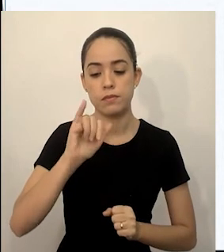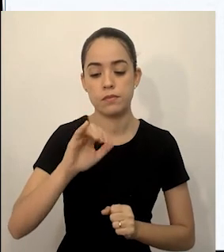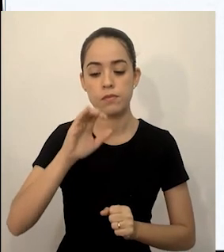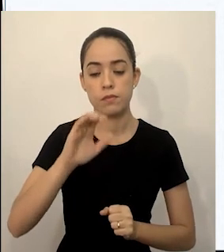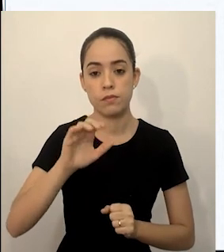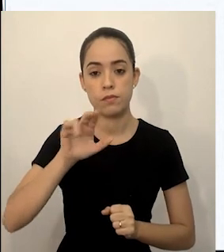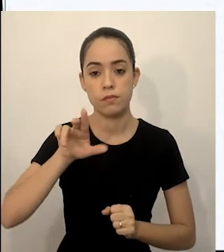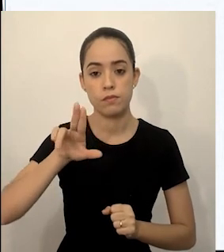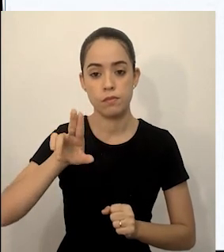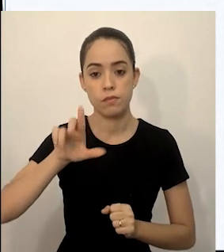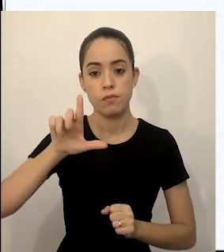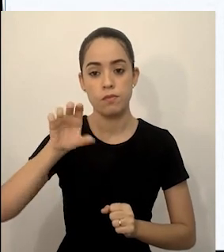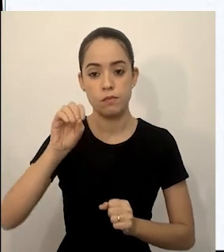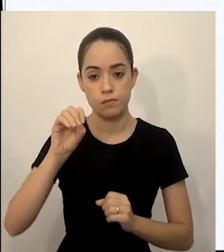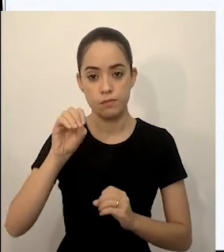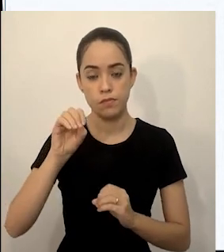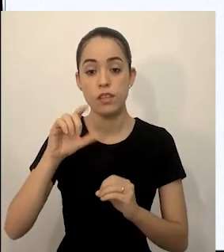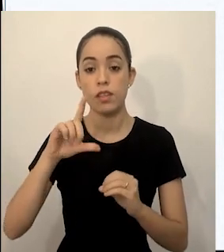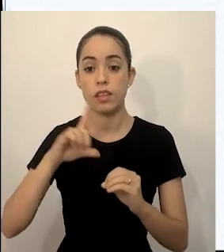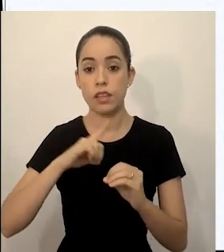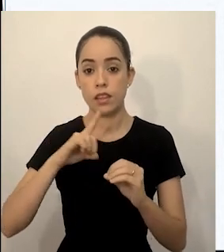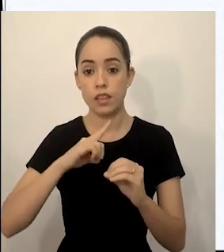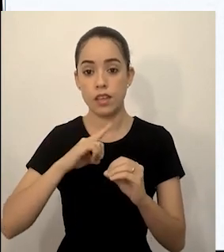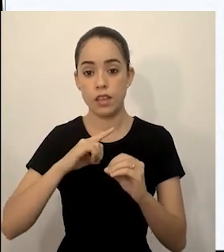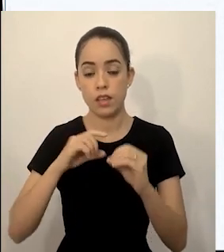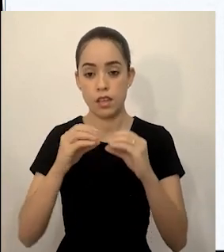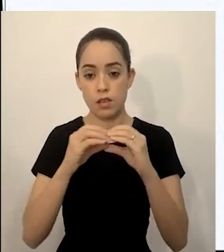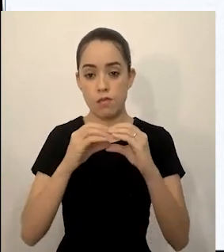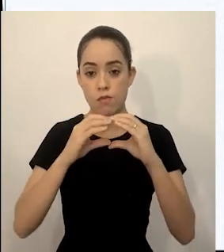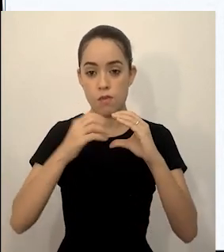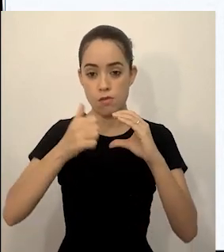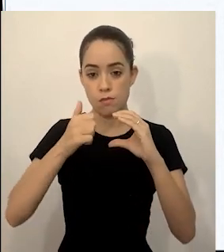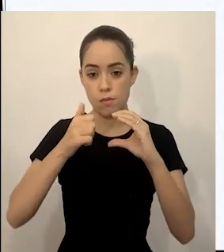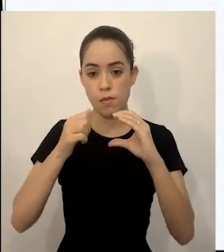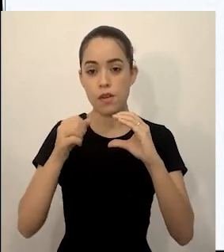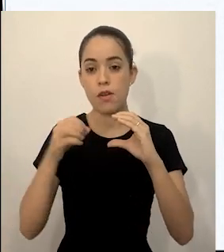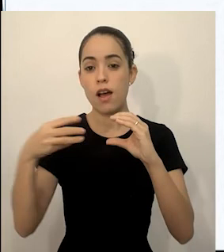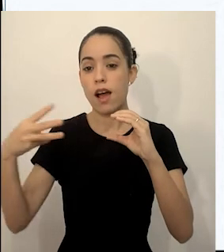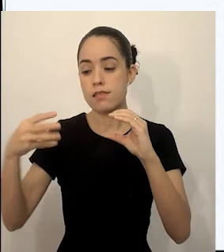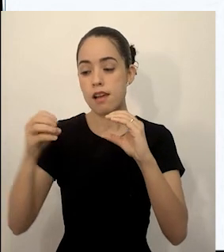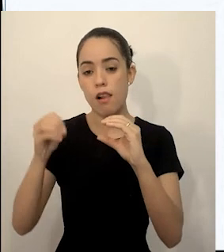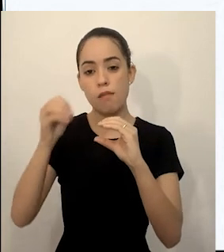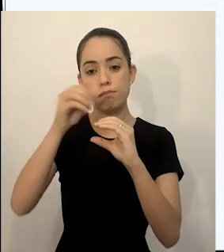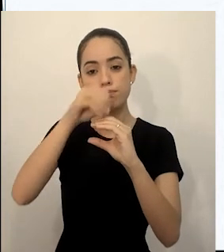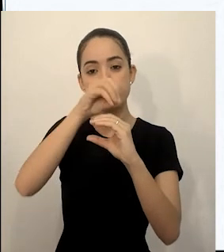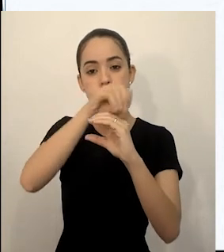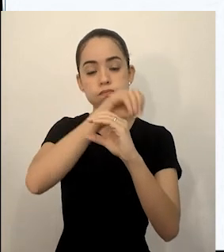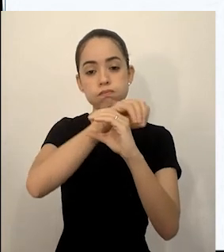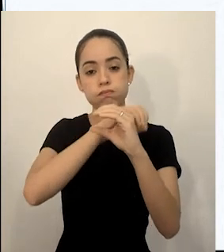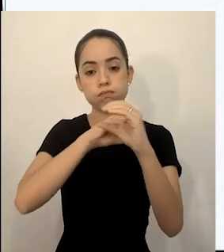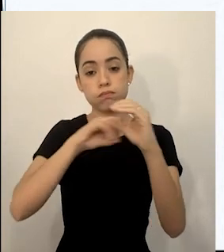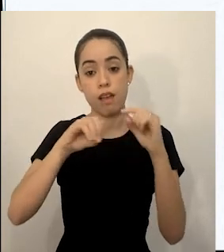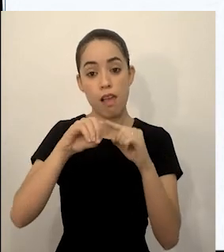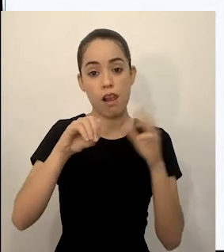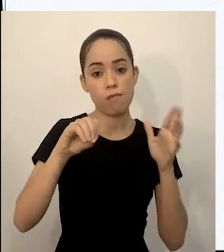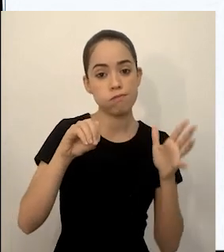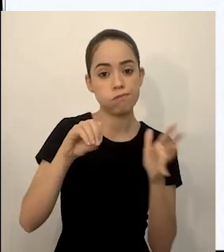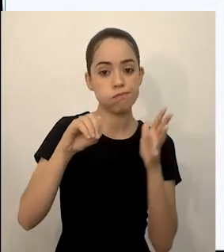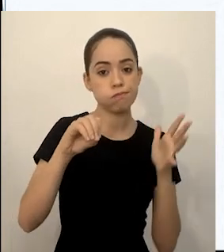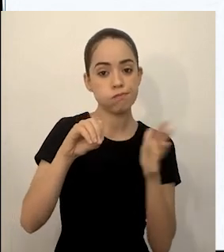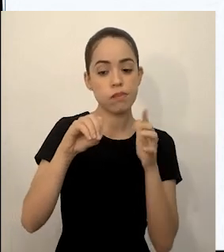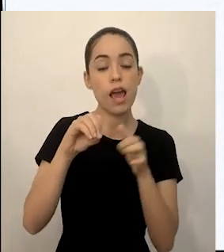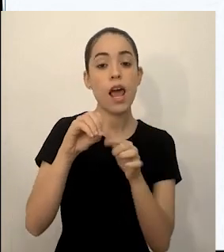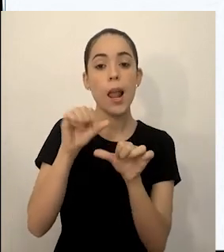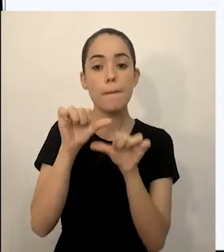que circundam os ovócitos primários são estimuladas e passam a